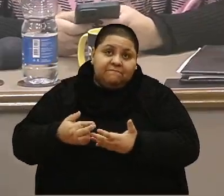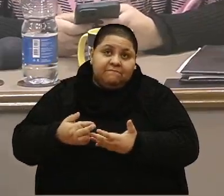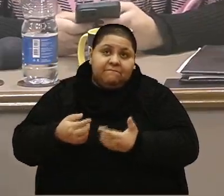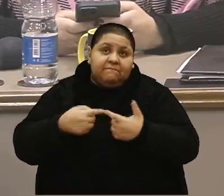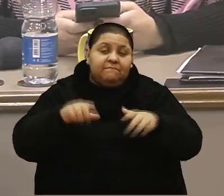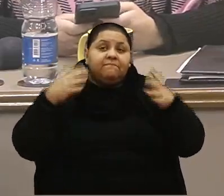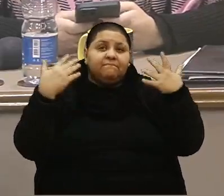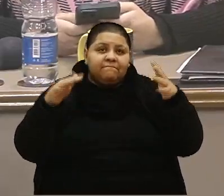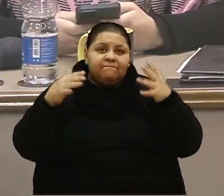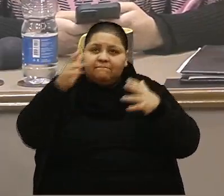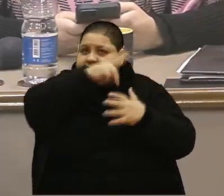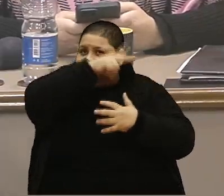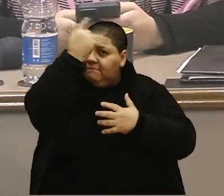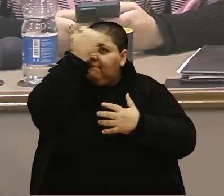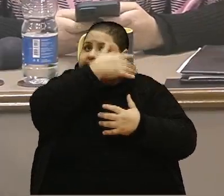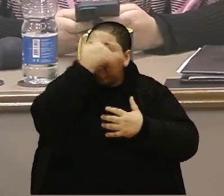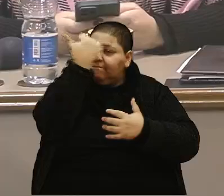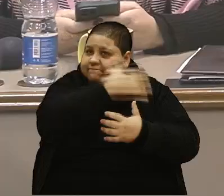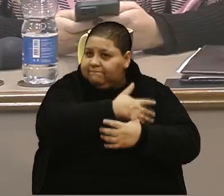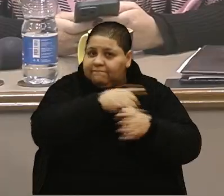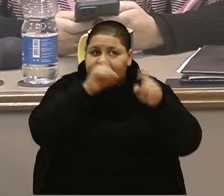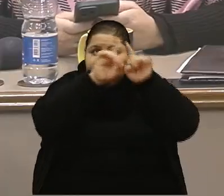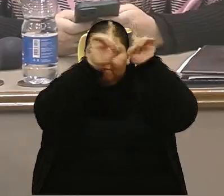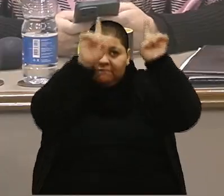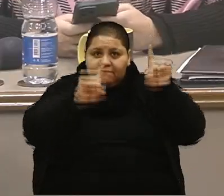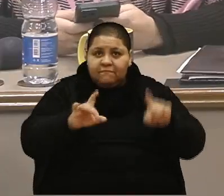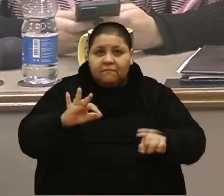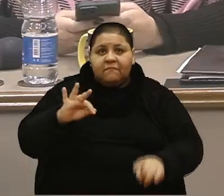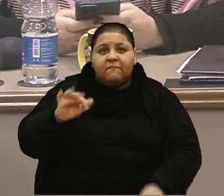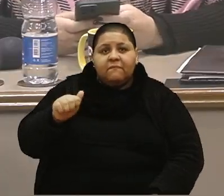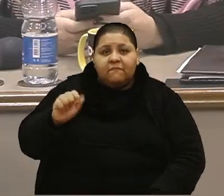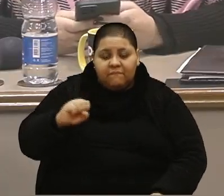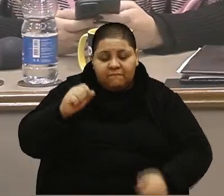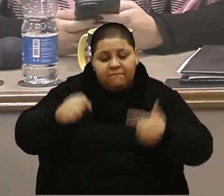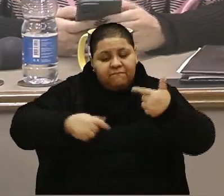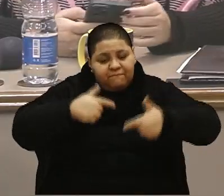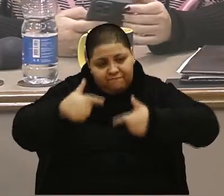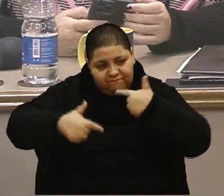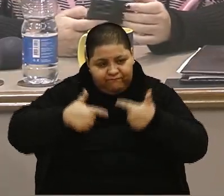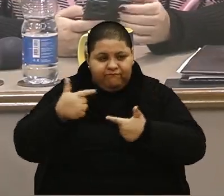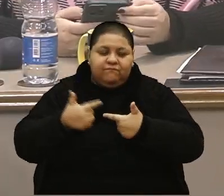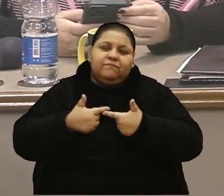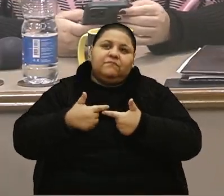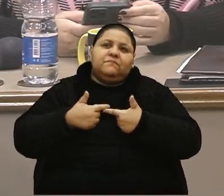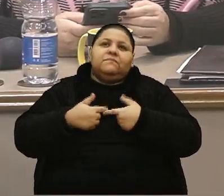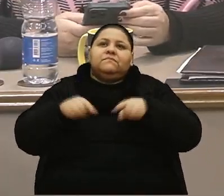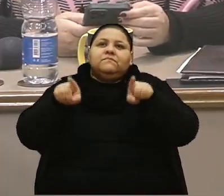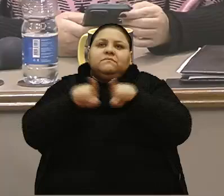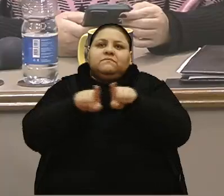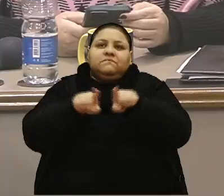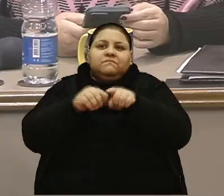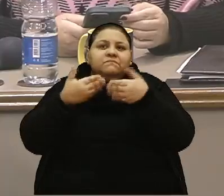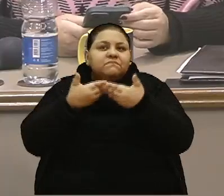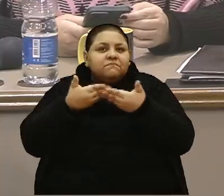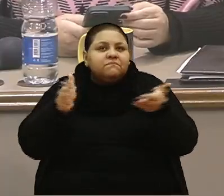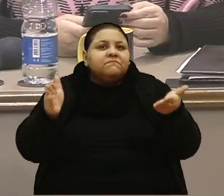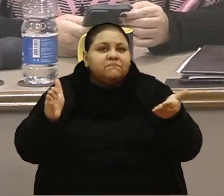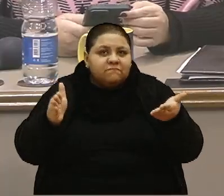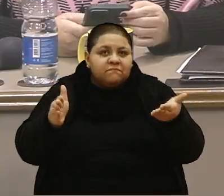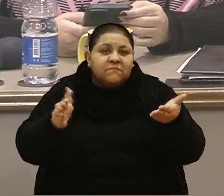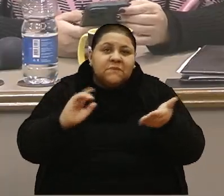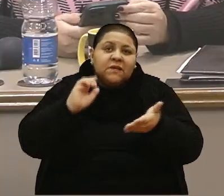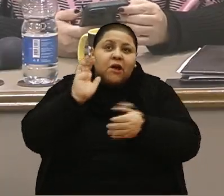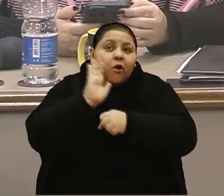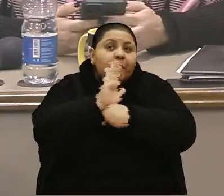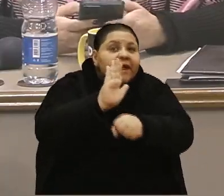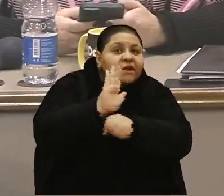parabenizar, sim, o prefeito Adiló, né, a equipe da FAS que está trabalhando aí e também nos colocar à disposição para tentar ajudar